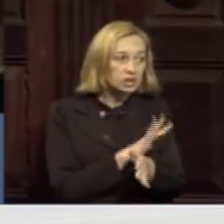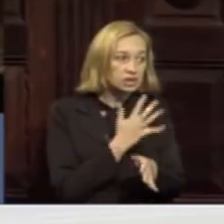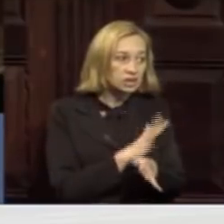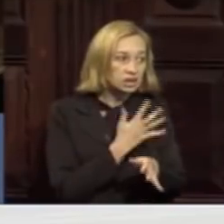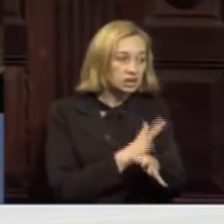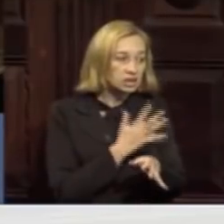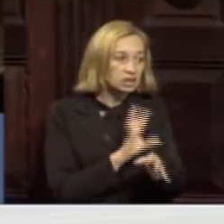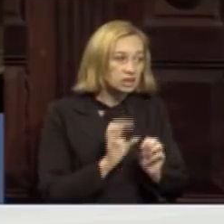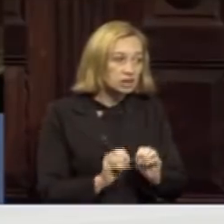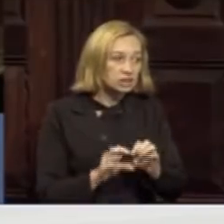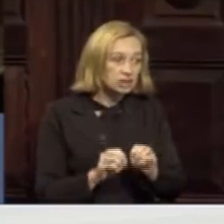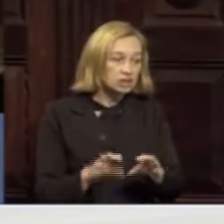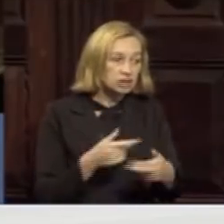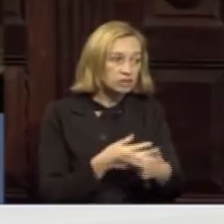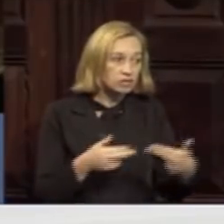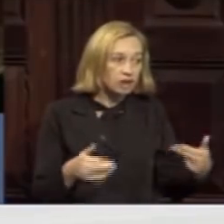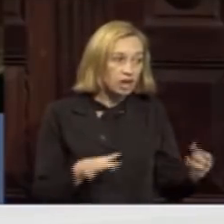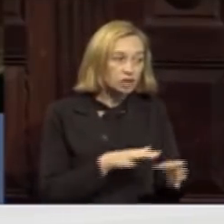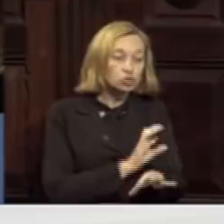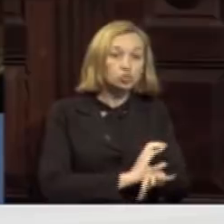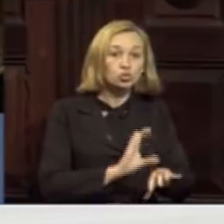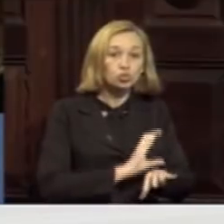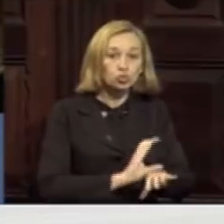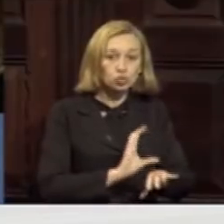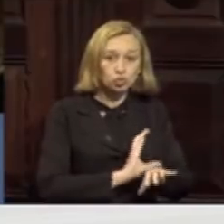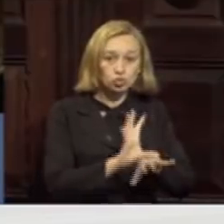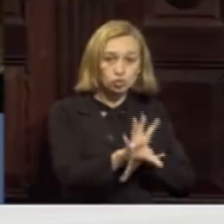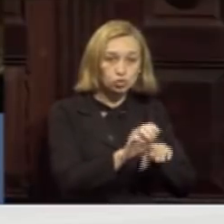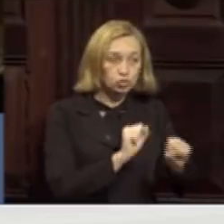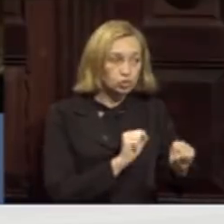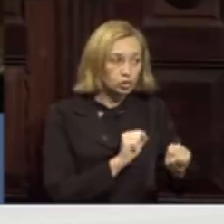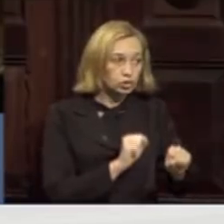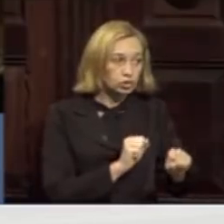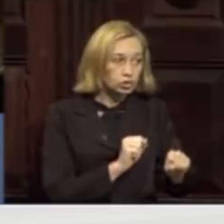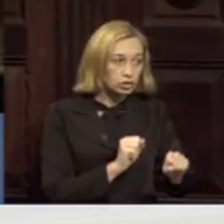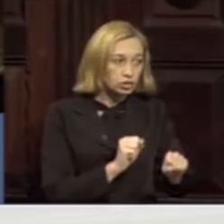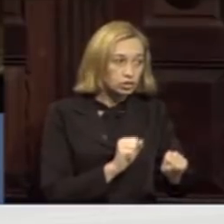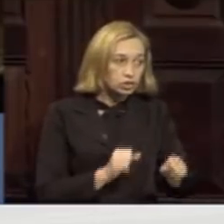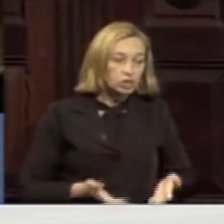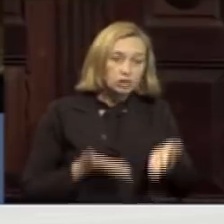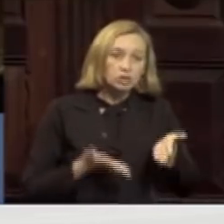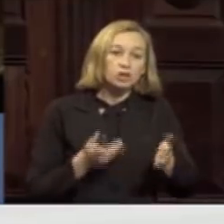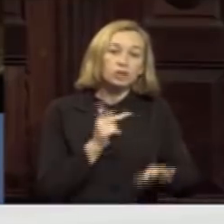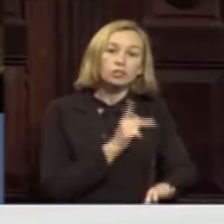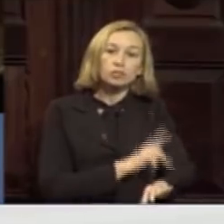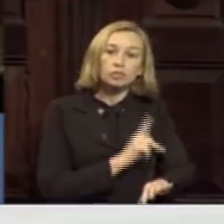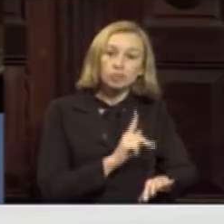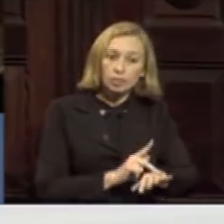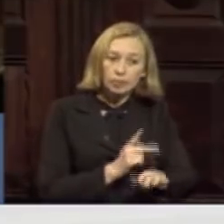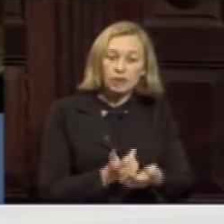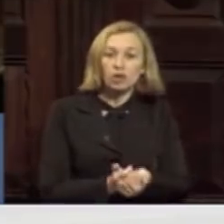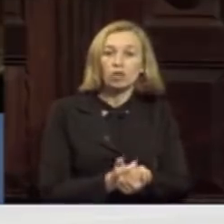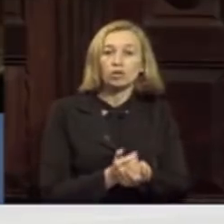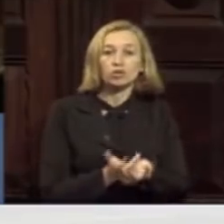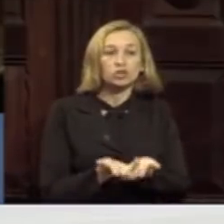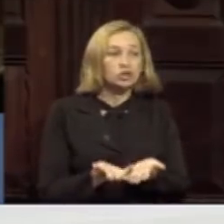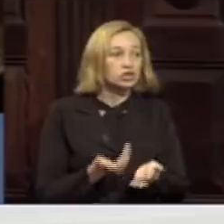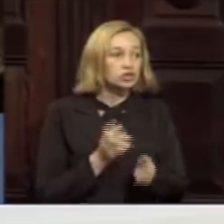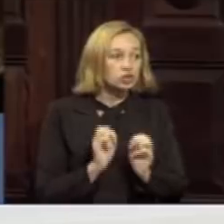ensino nos diferentes cursos de licenciatura que formam professores e que fazem a prática pedagógica, a prática de ensino no colégio de